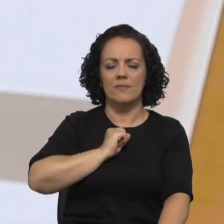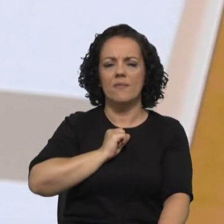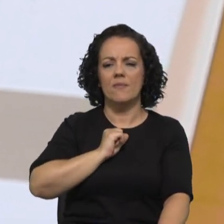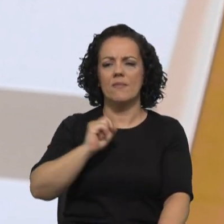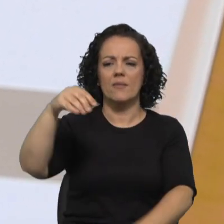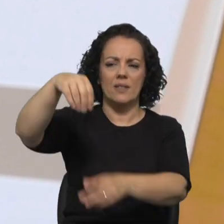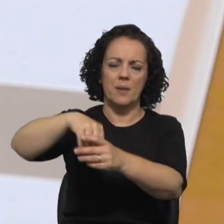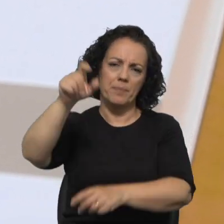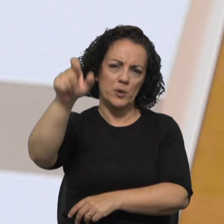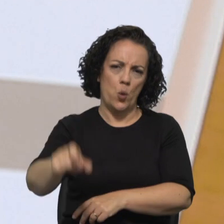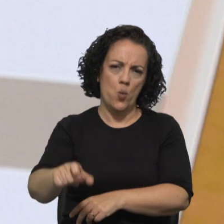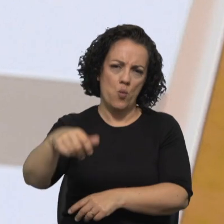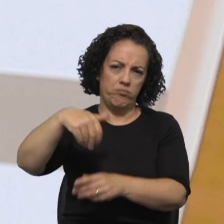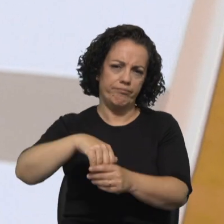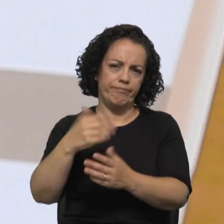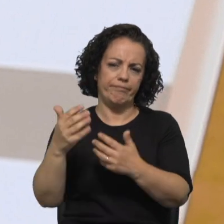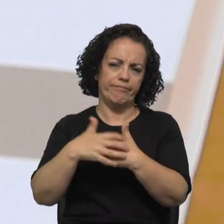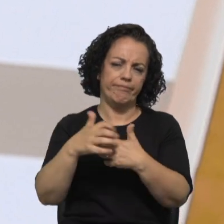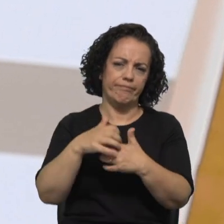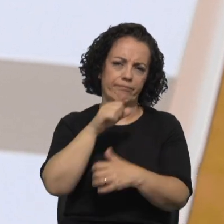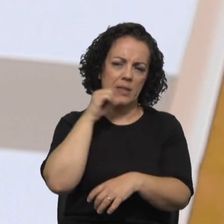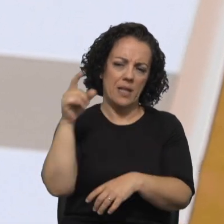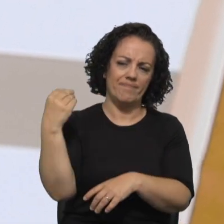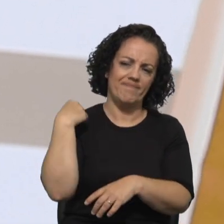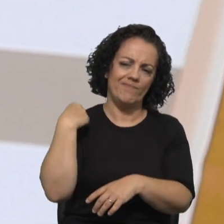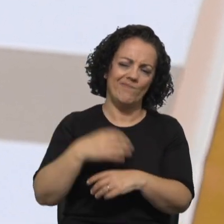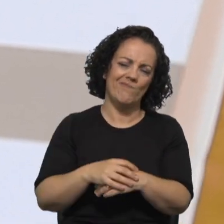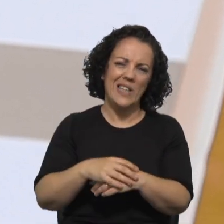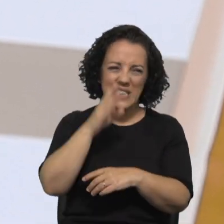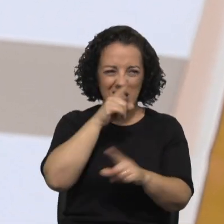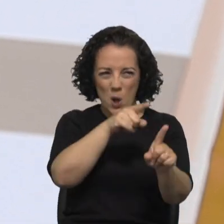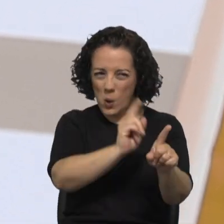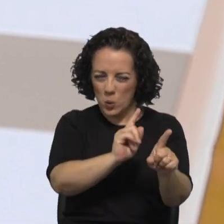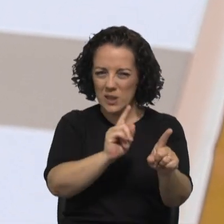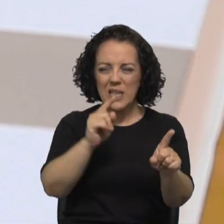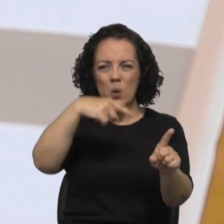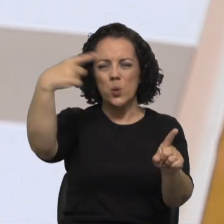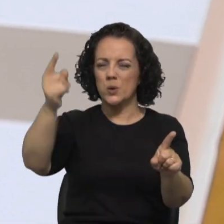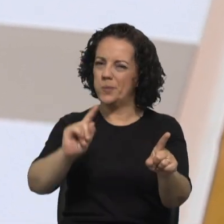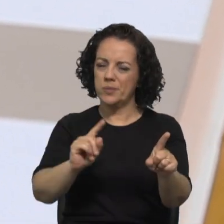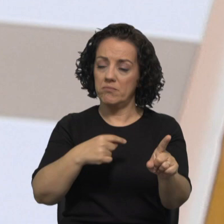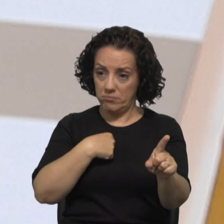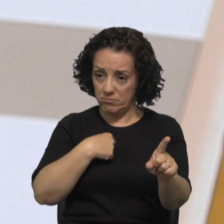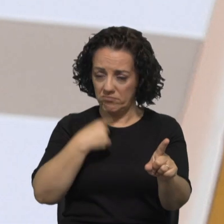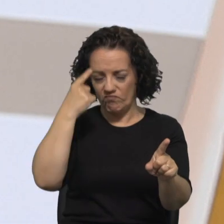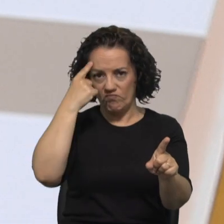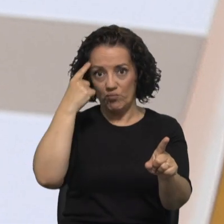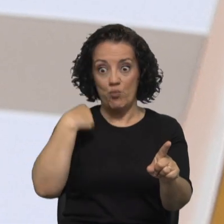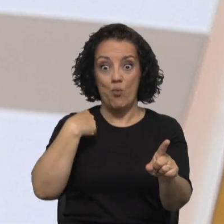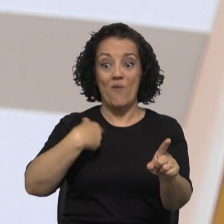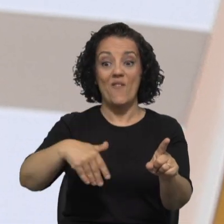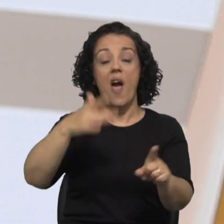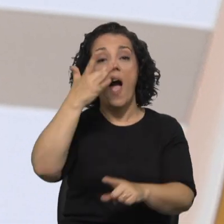disse, Aura, estive a pensar realmente se não for a Aura a conseguir, dificilmente se consegue. Eu já tinha pensado, como ia na visita com o Papa agora à